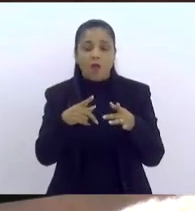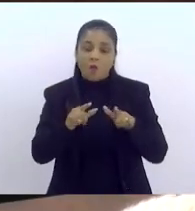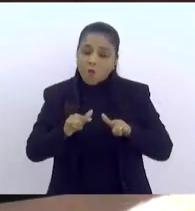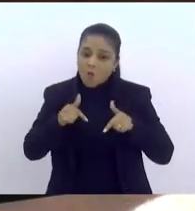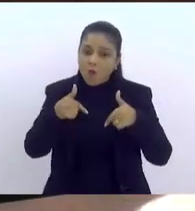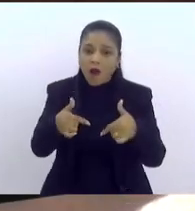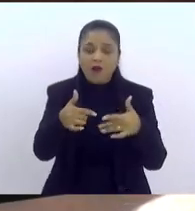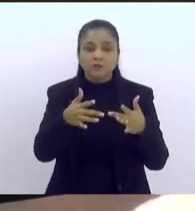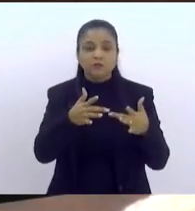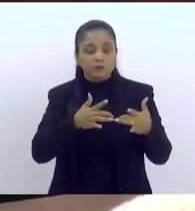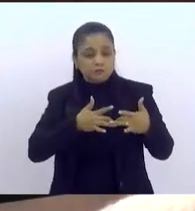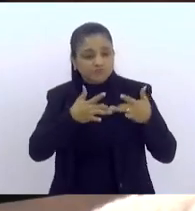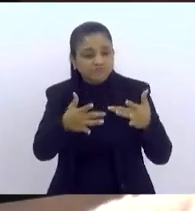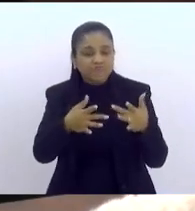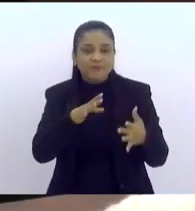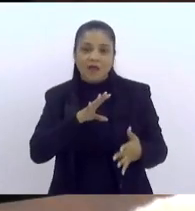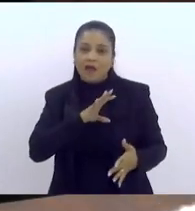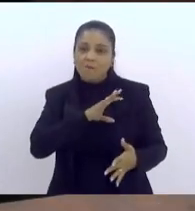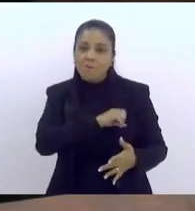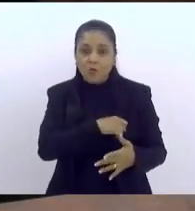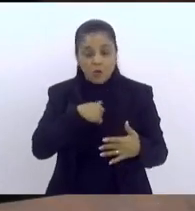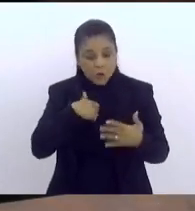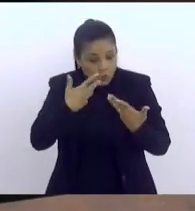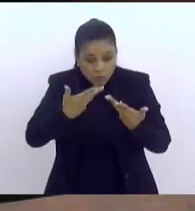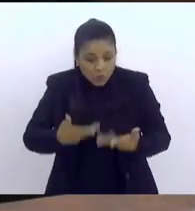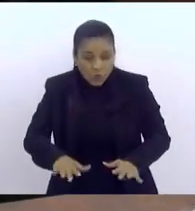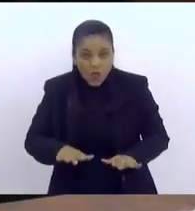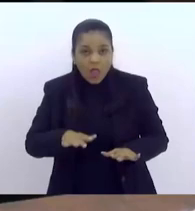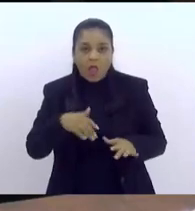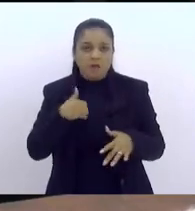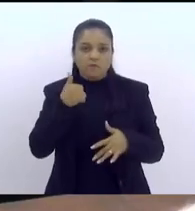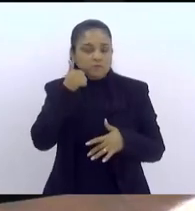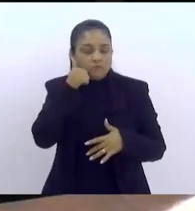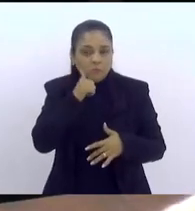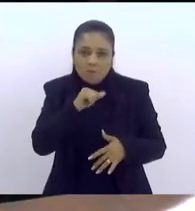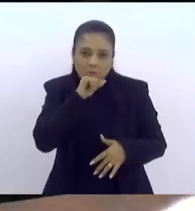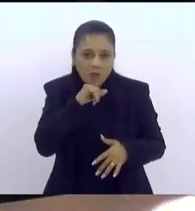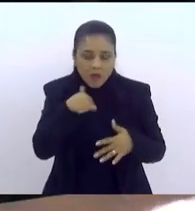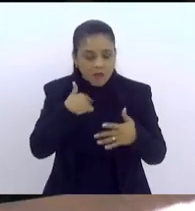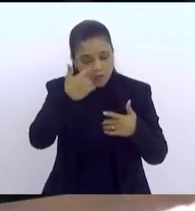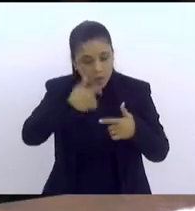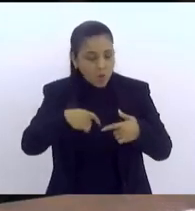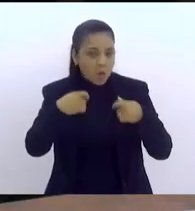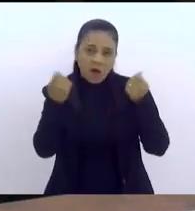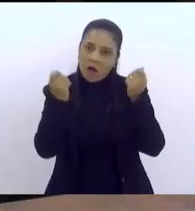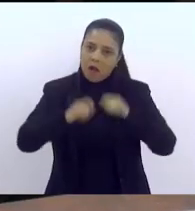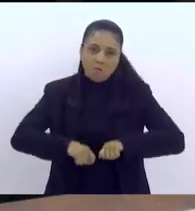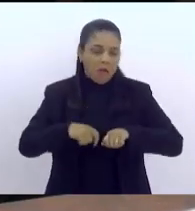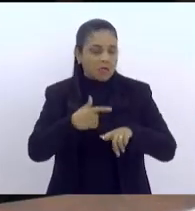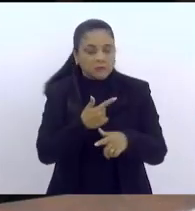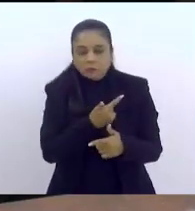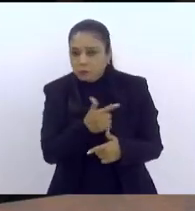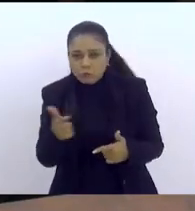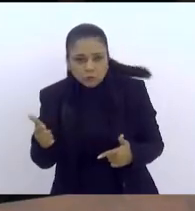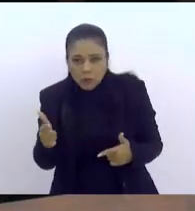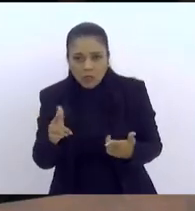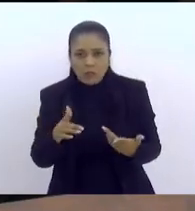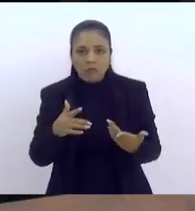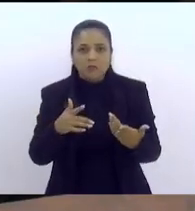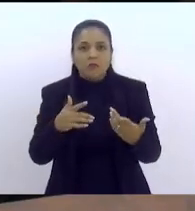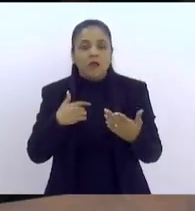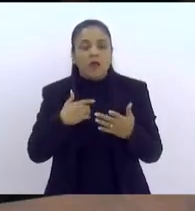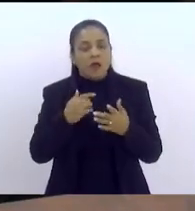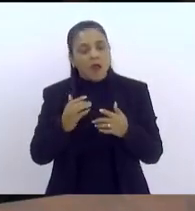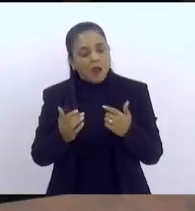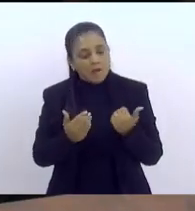está dizendo: eu não quero maternar, eu não posso maternar, não me sinto capaz, e ela tem todo um amparo, inclusive